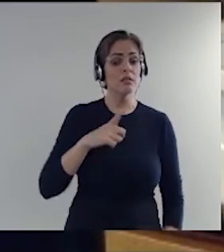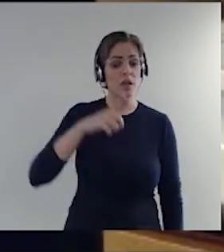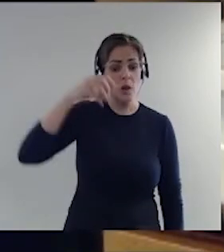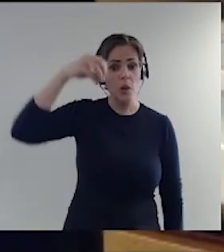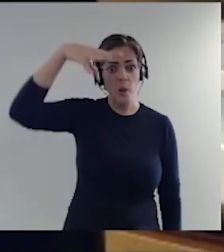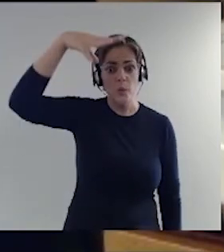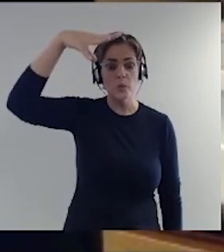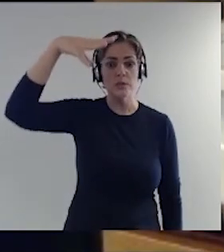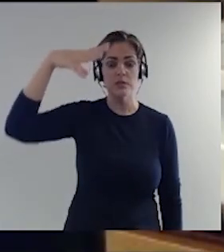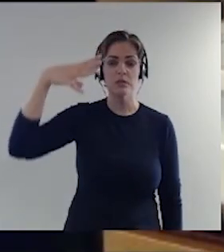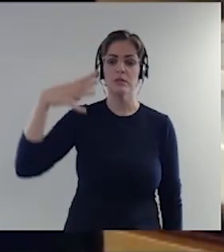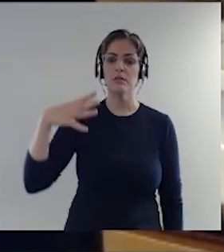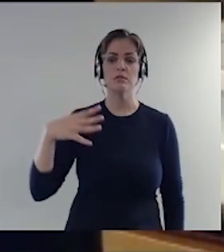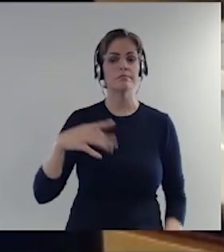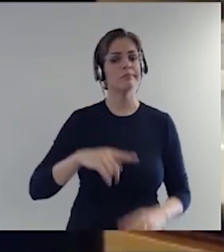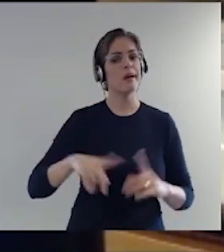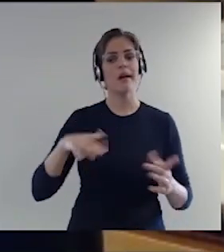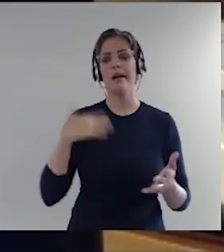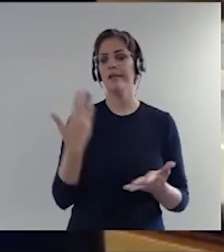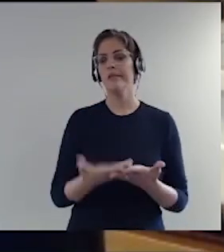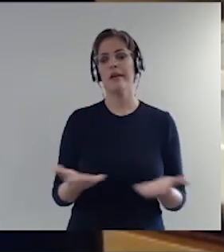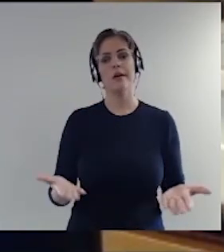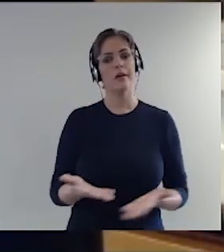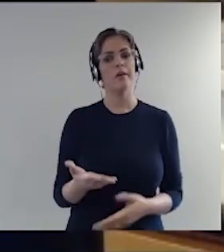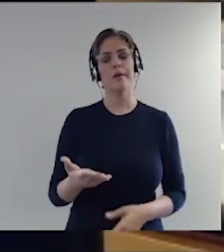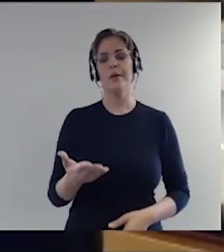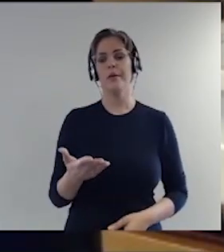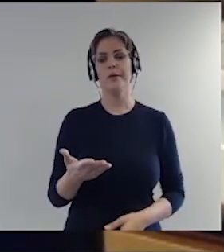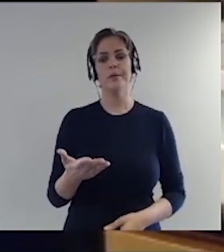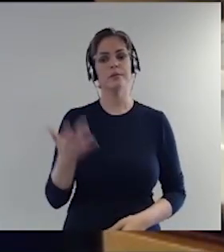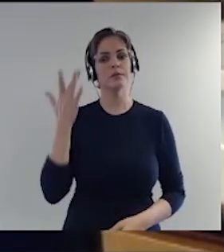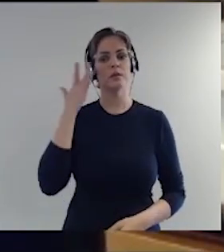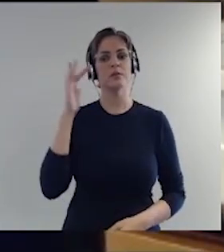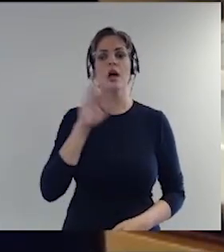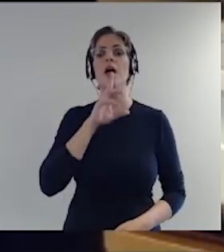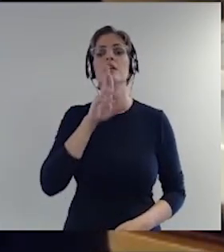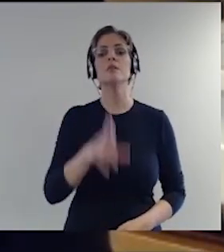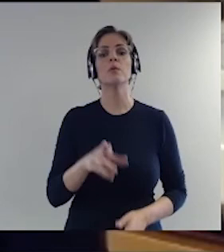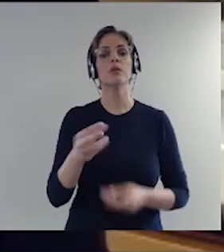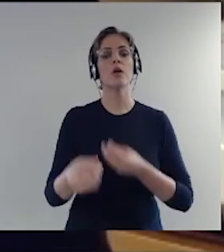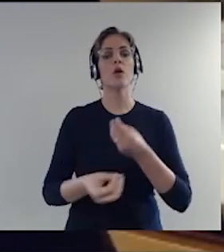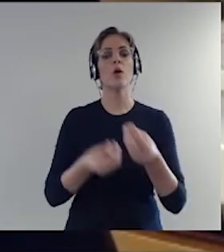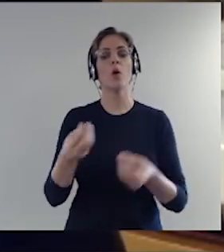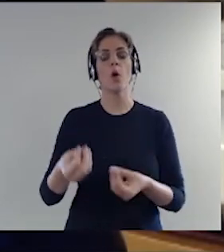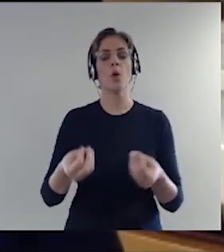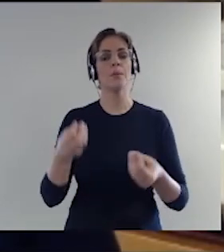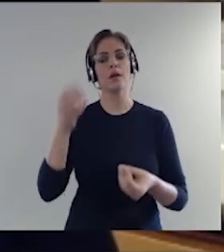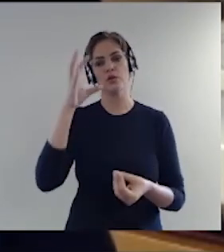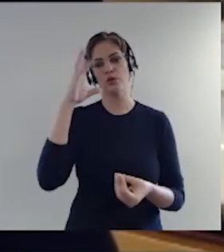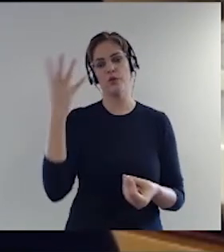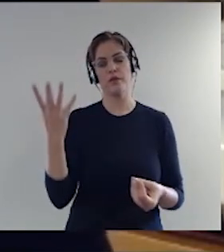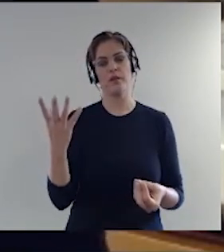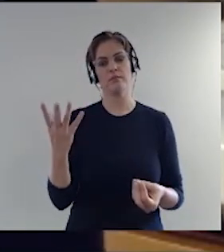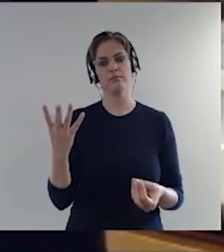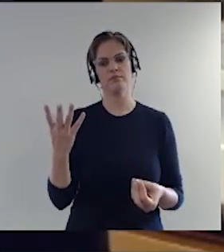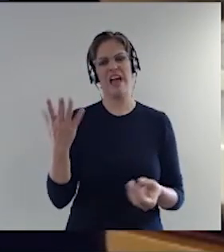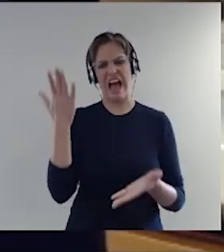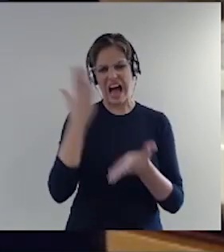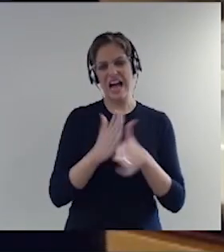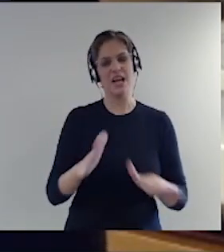até hoje, as soluções pontuais para que nós possamos minimizar, não digo erradicar,